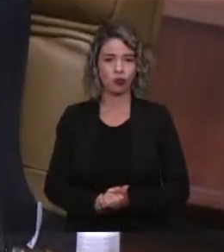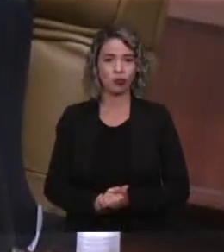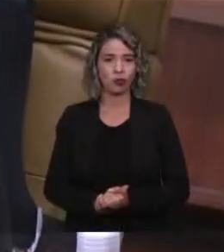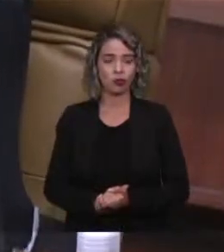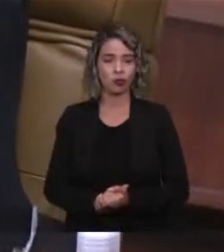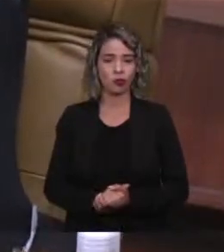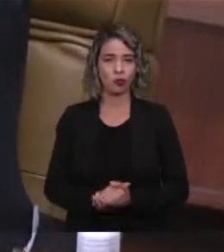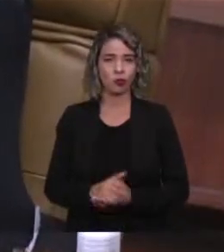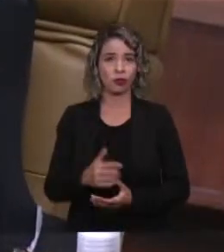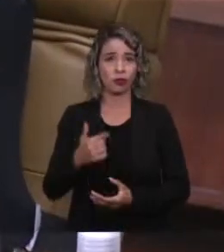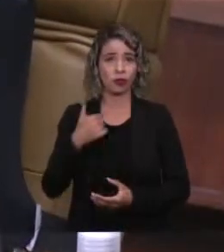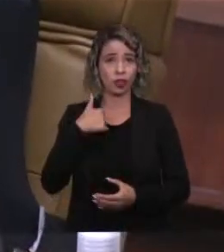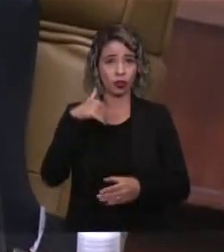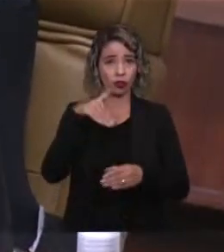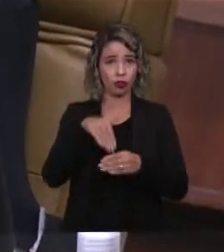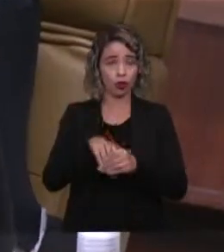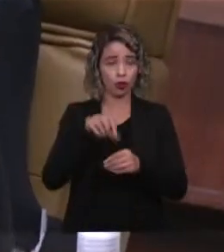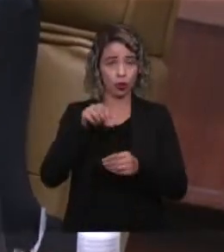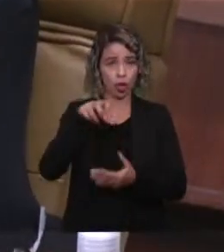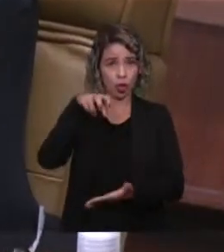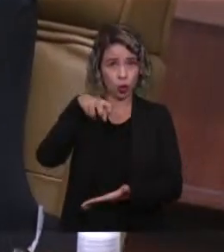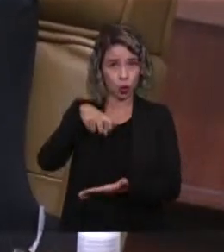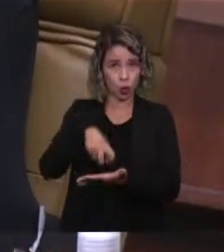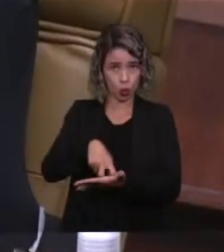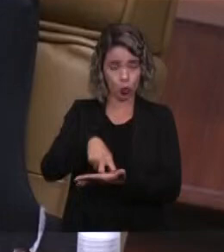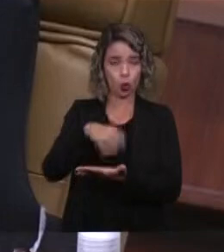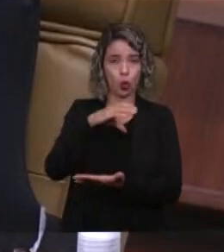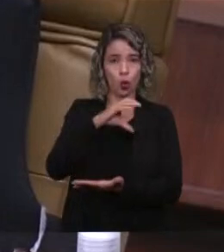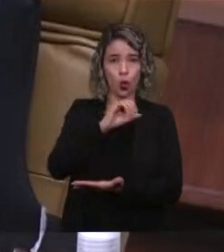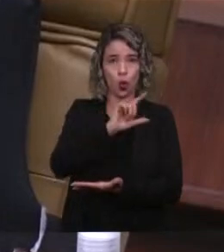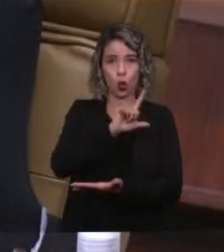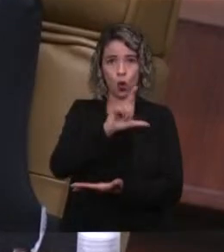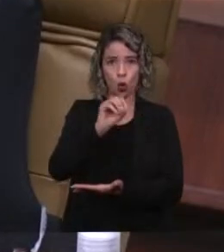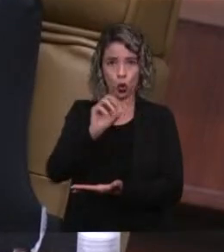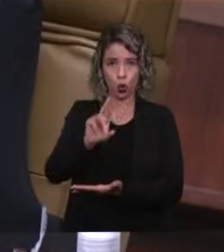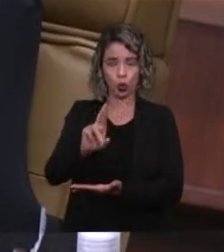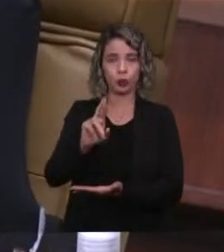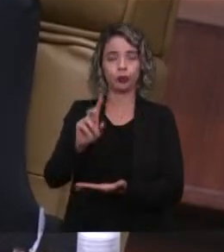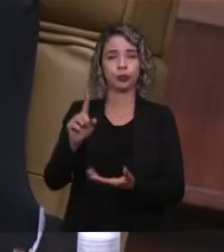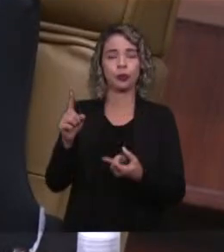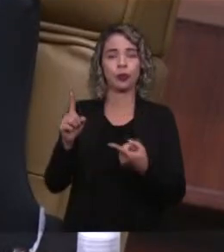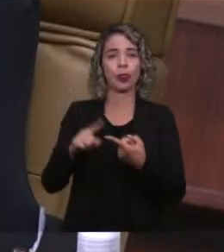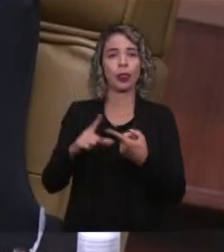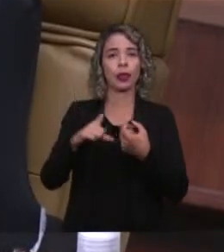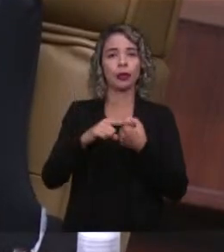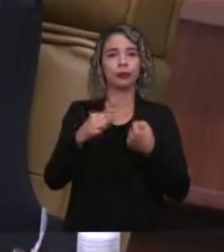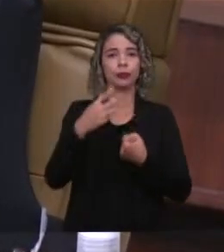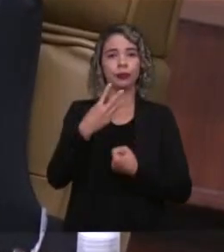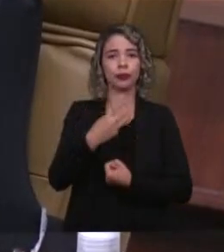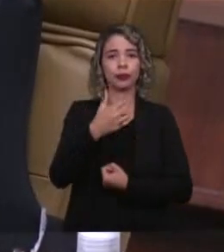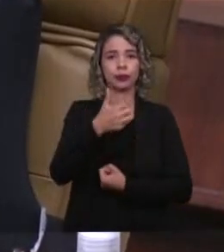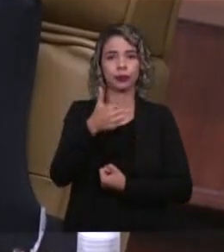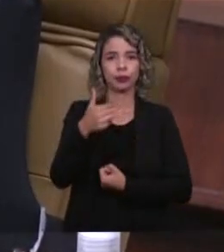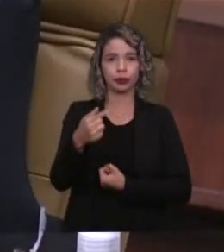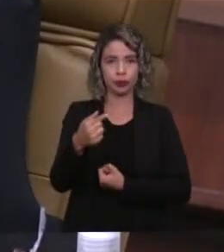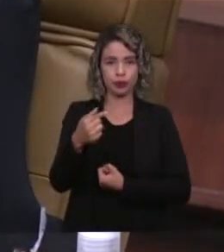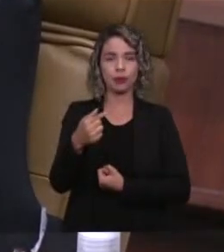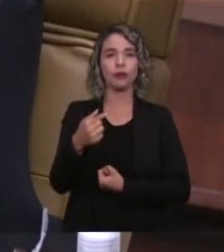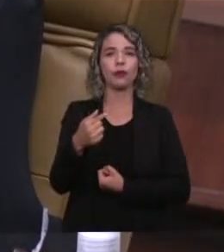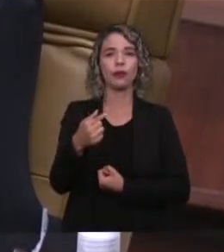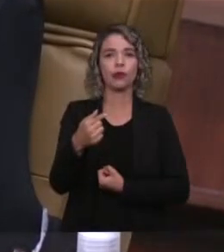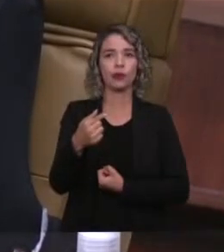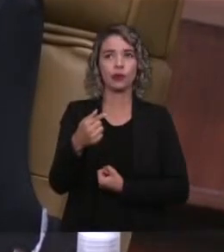Eu voto pela condenação de Fernando Afonso Collor de Mello pelos delitos do artigo 317,